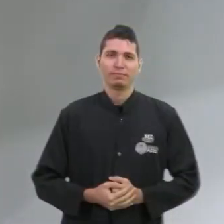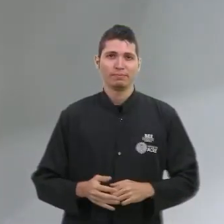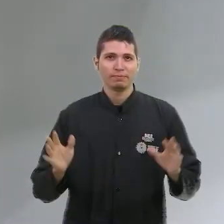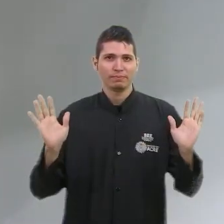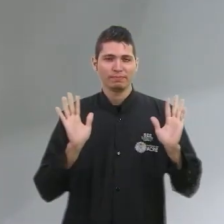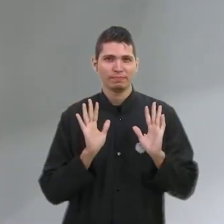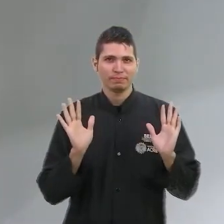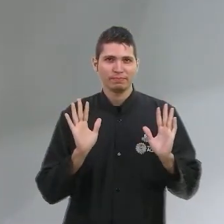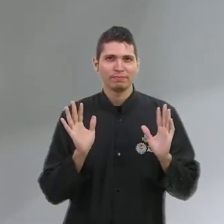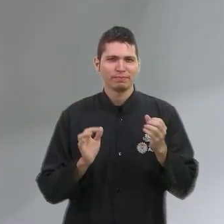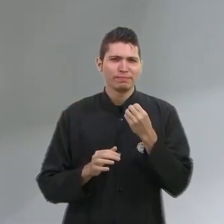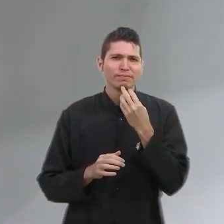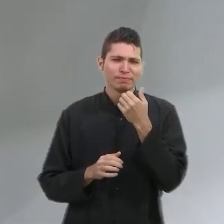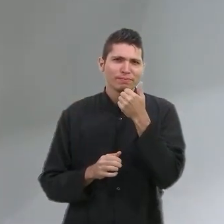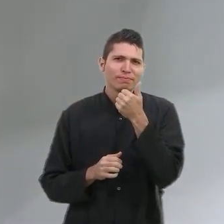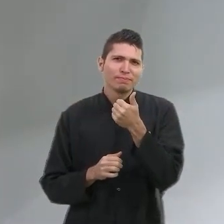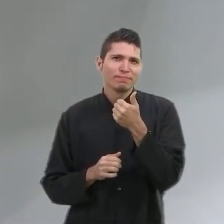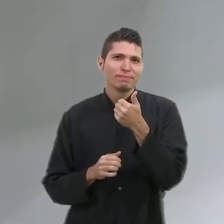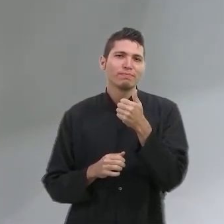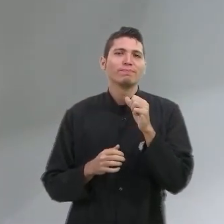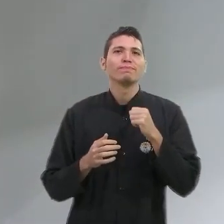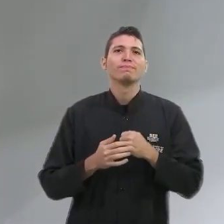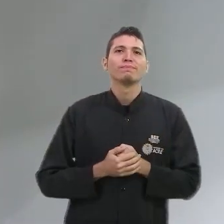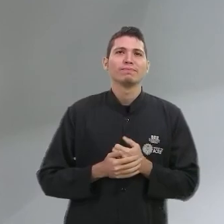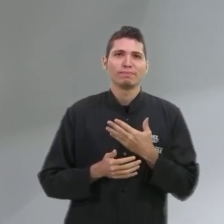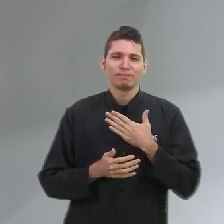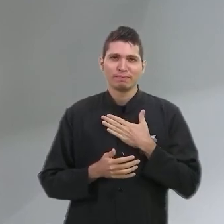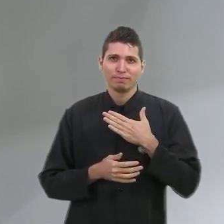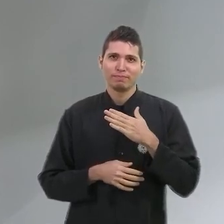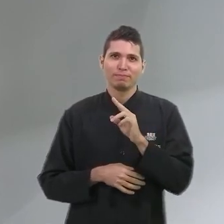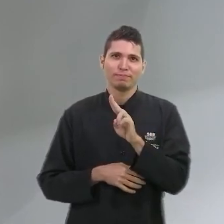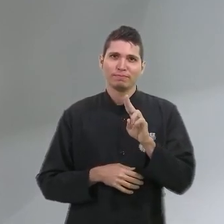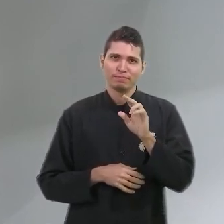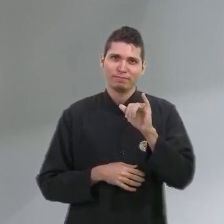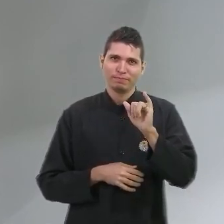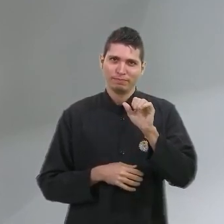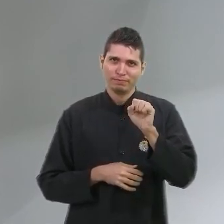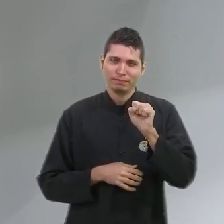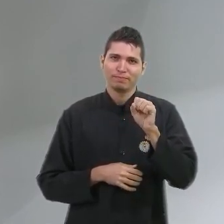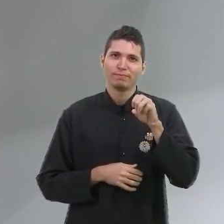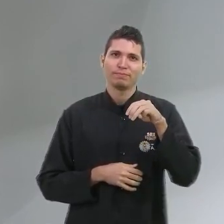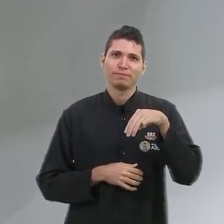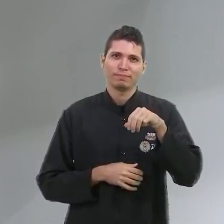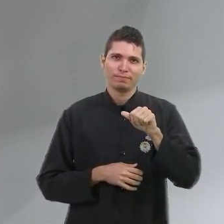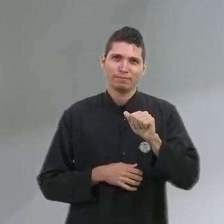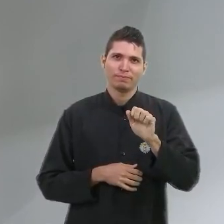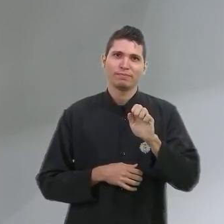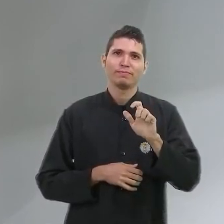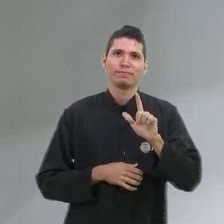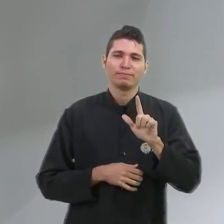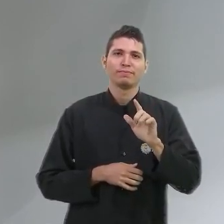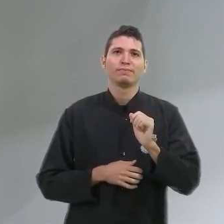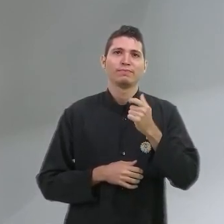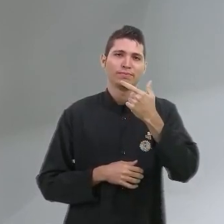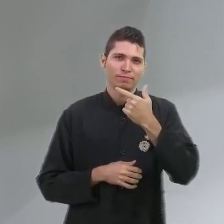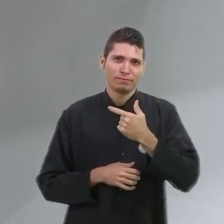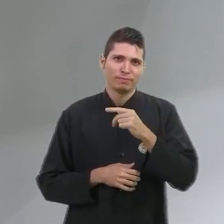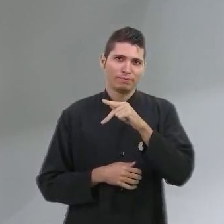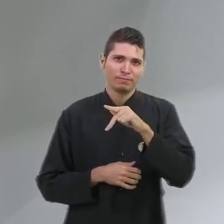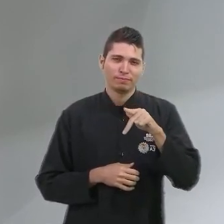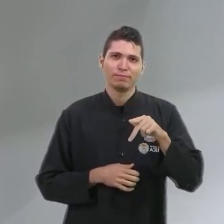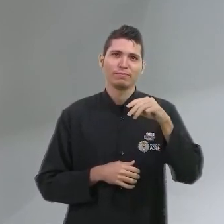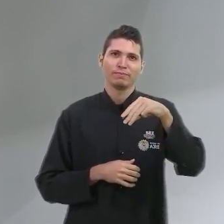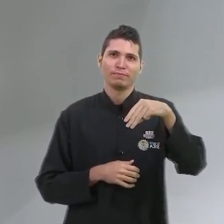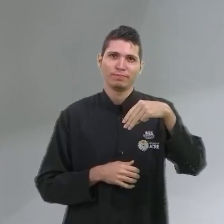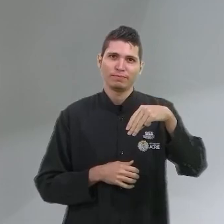Olá, tudo bem com vocês? Meu nome é Ismael Dourado e nesta videoaula serei o professor de matemática. A partir